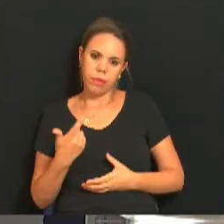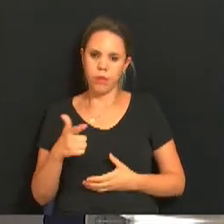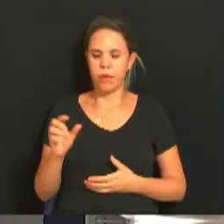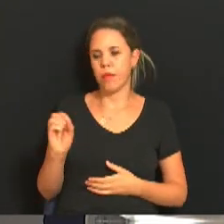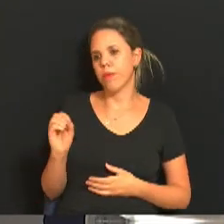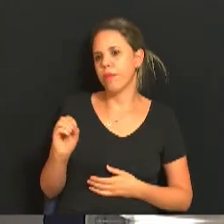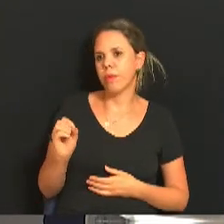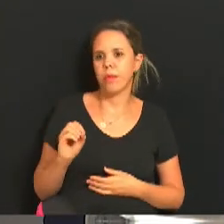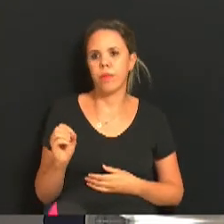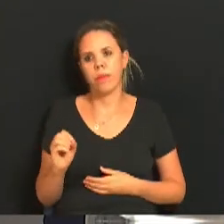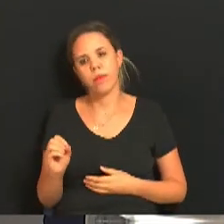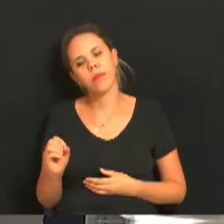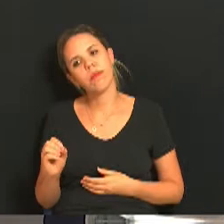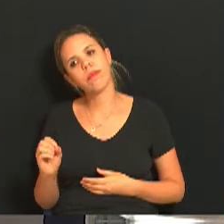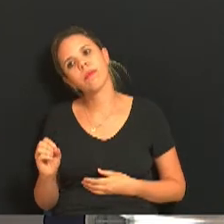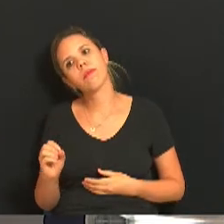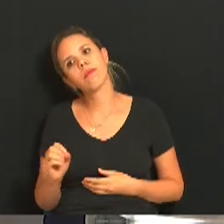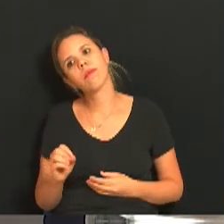é